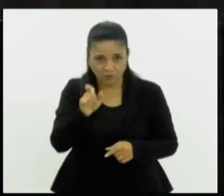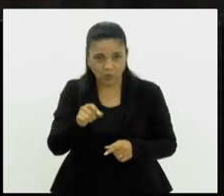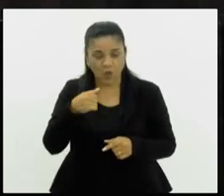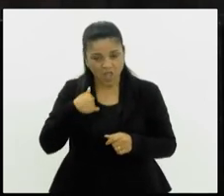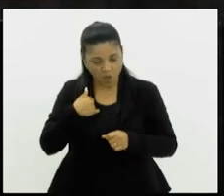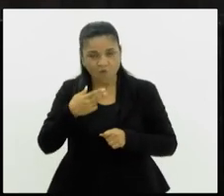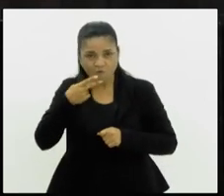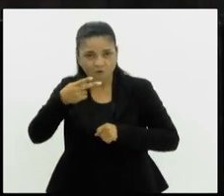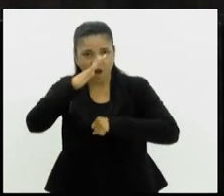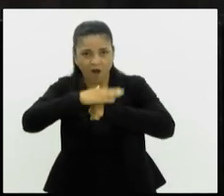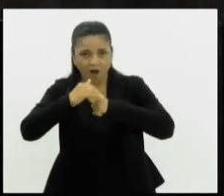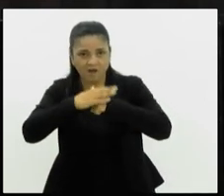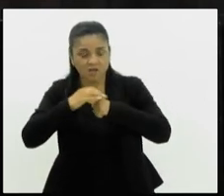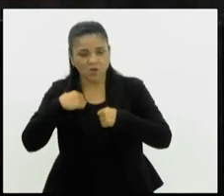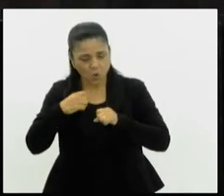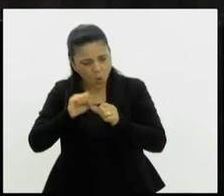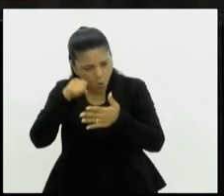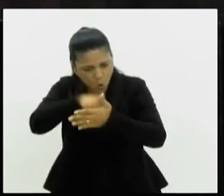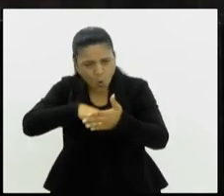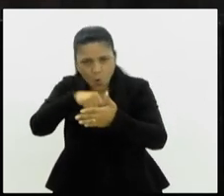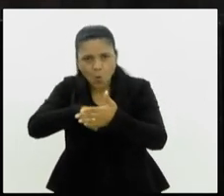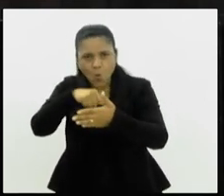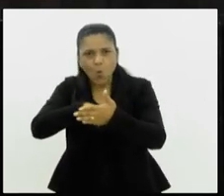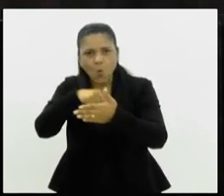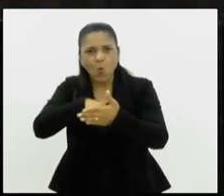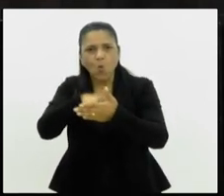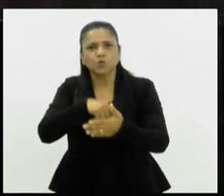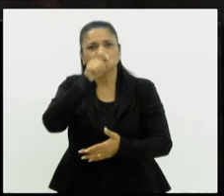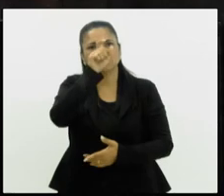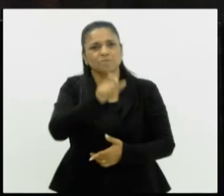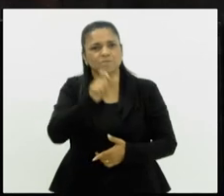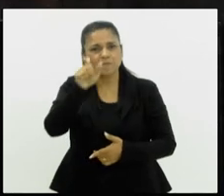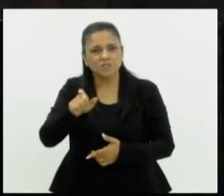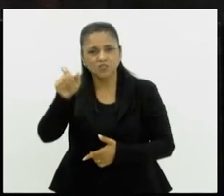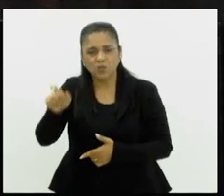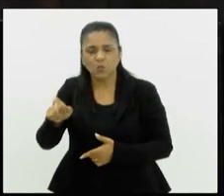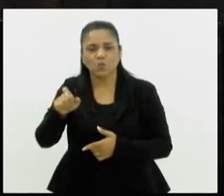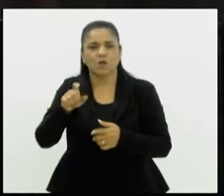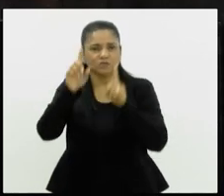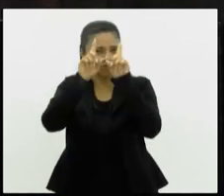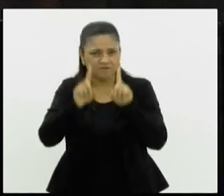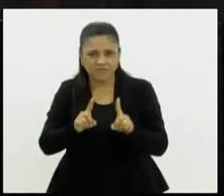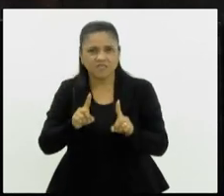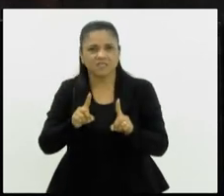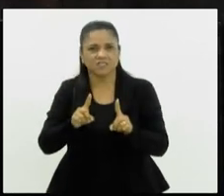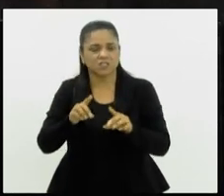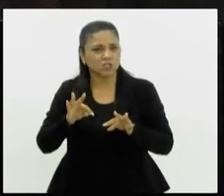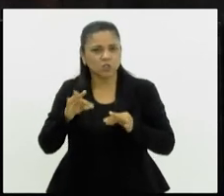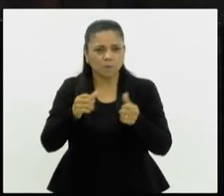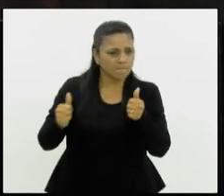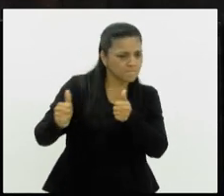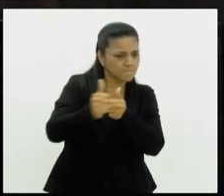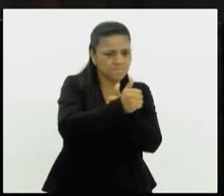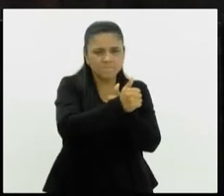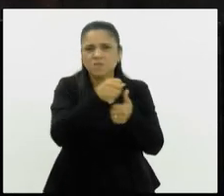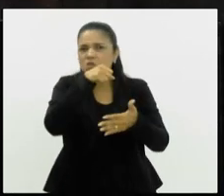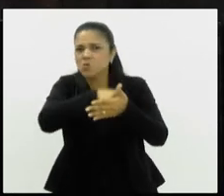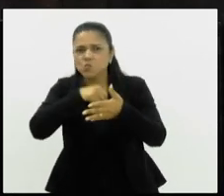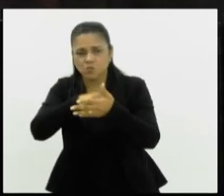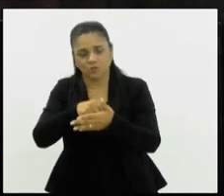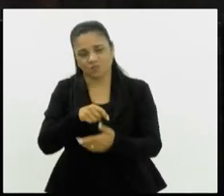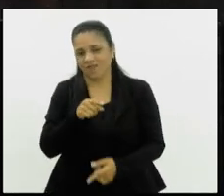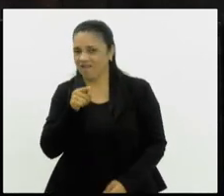muito pelo direito da pessoa com deficiência, que hoje tem lutado por visibilidade e protagonismo a todo instante. E não é o